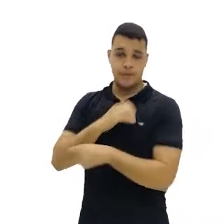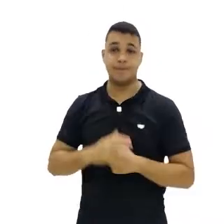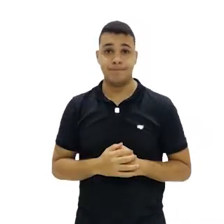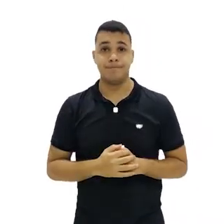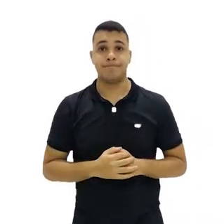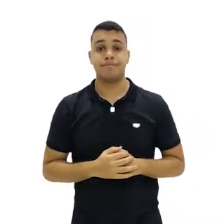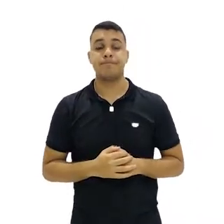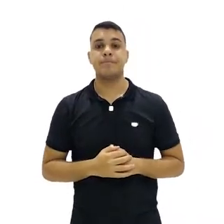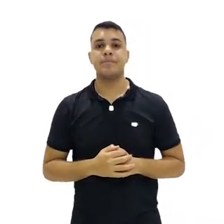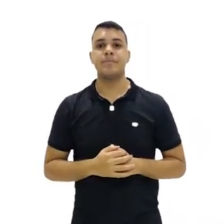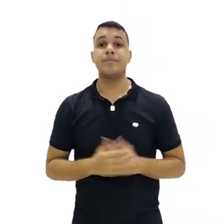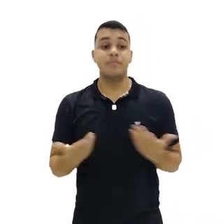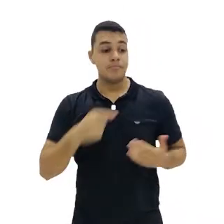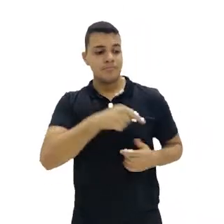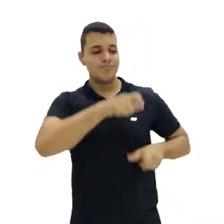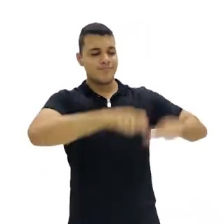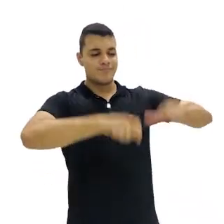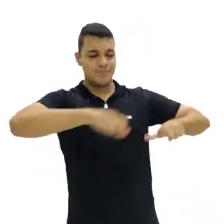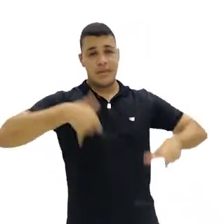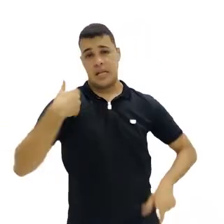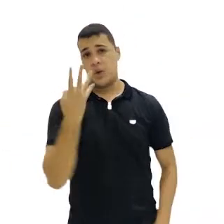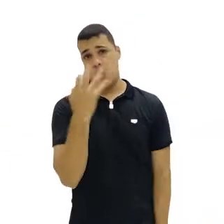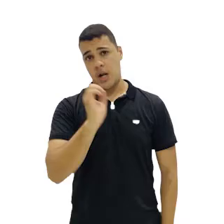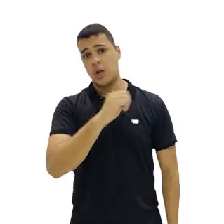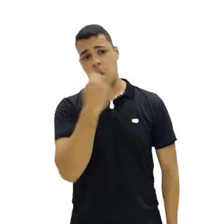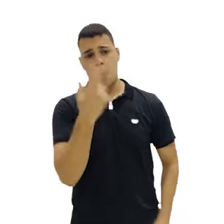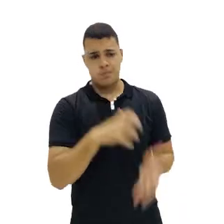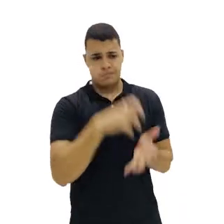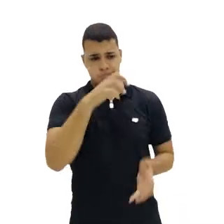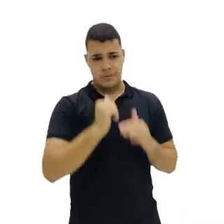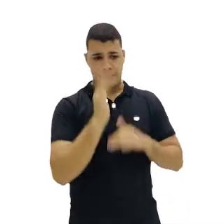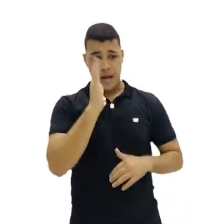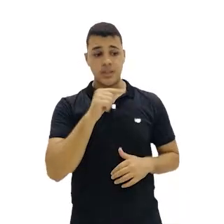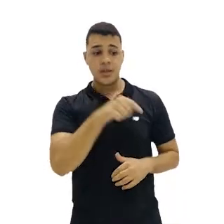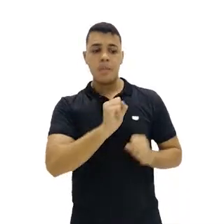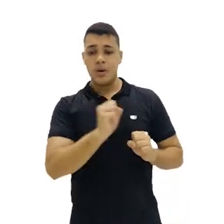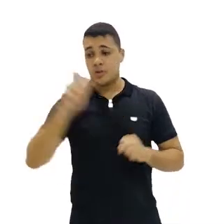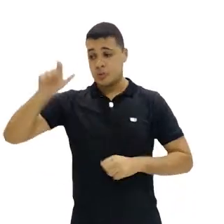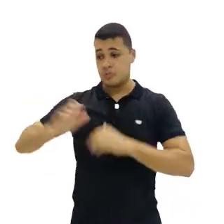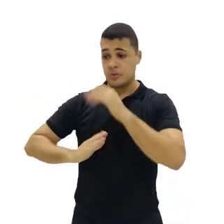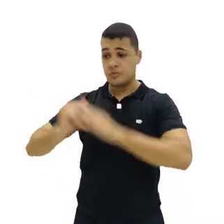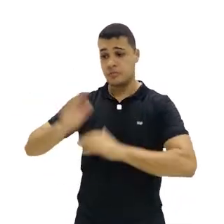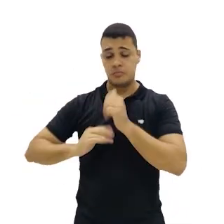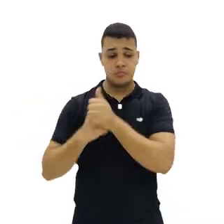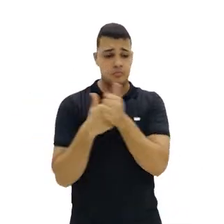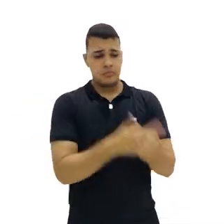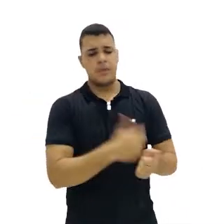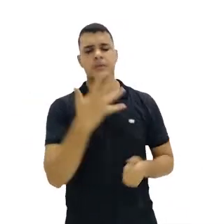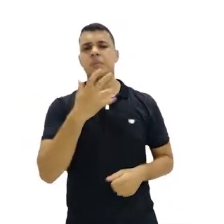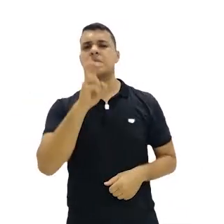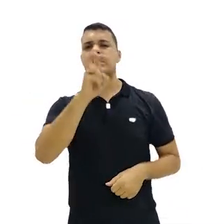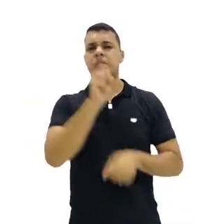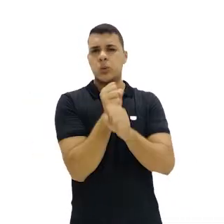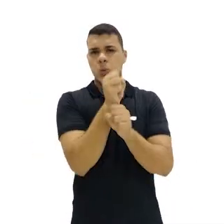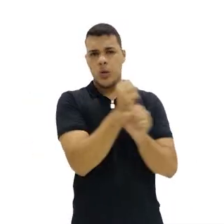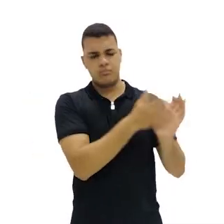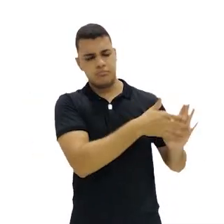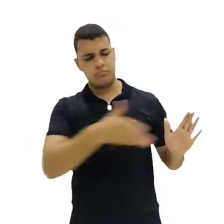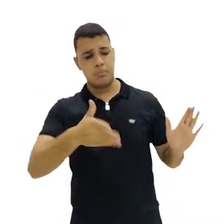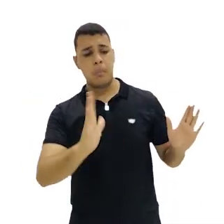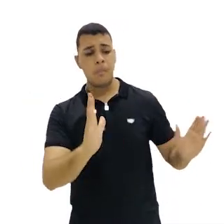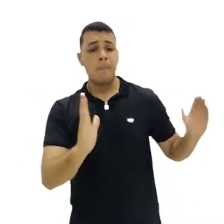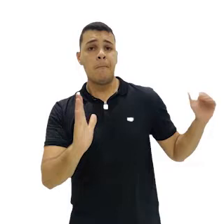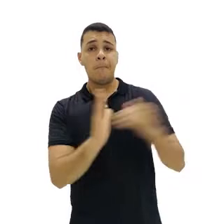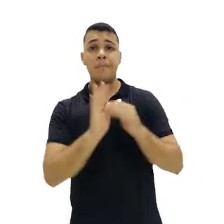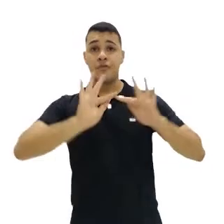seguidos, por exemplo, por um período de 5 anos, e ao final desses 5 anos eu vou mensurar a ocorrência de infarto agudo do